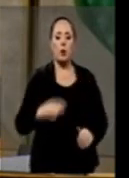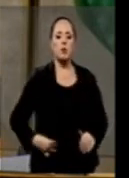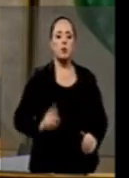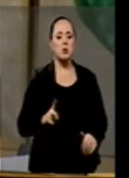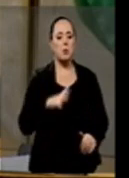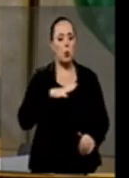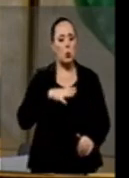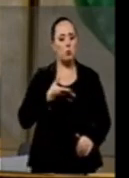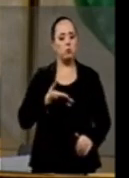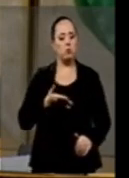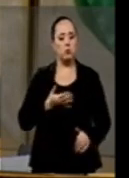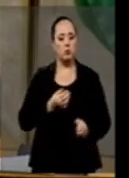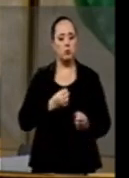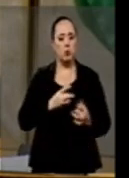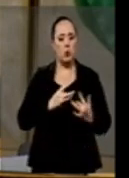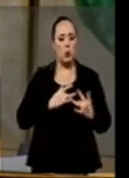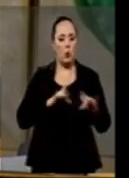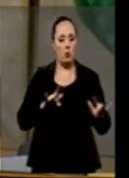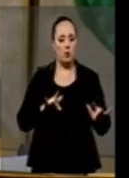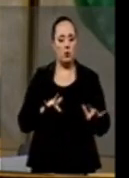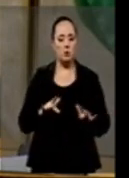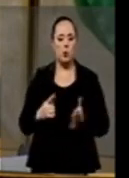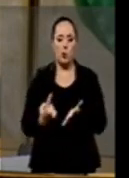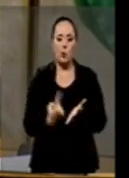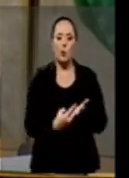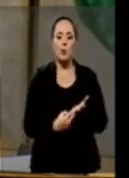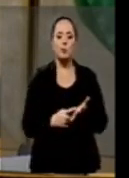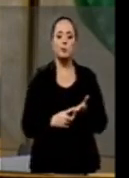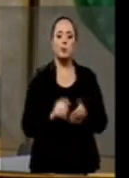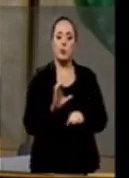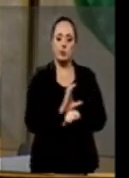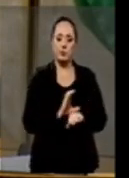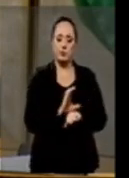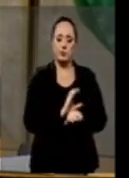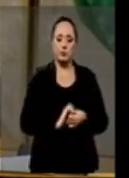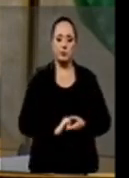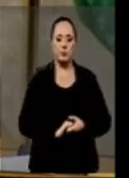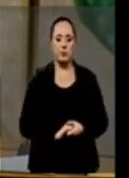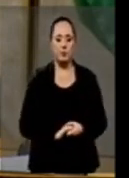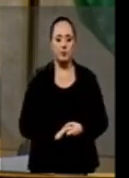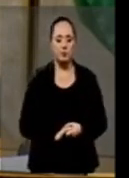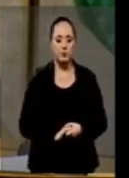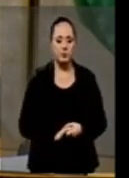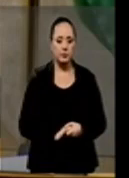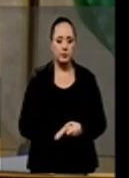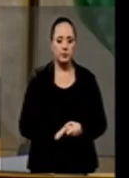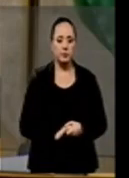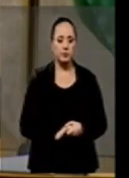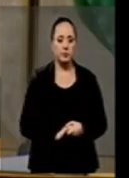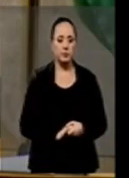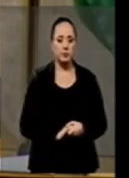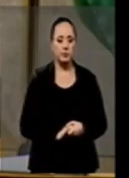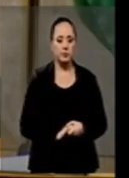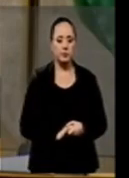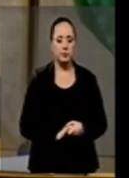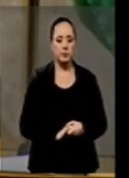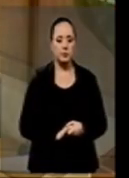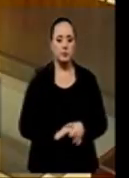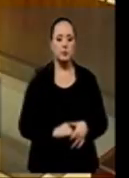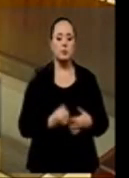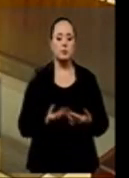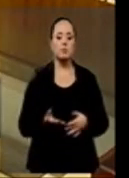compaixão do seu compromisso com a constituição o sentido eo alcance da vontade da